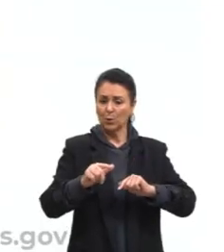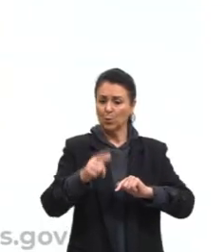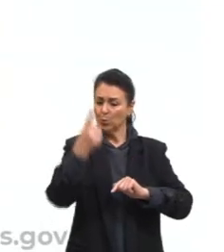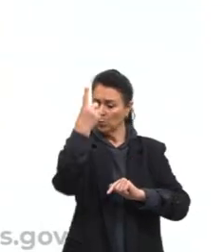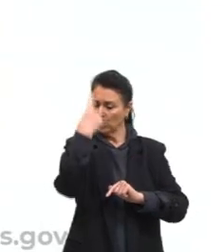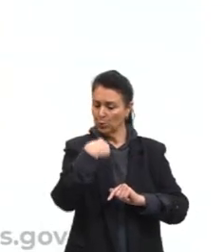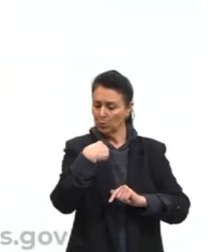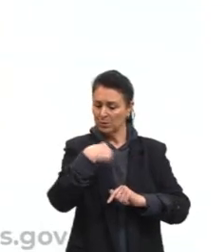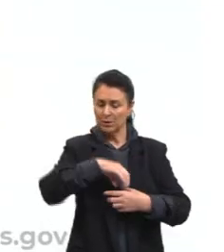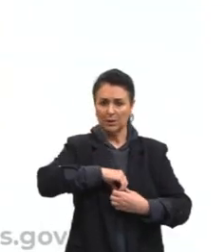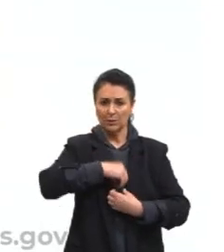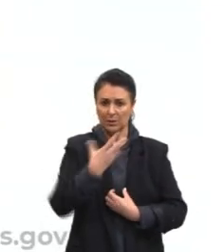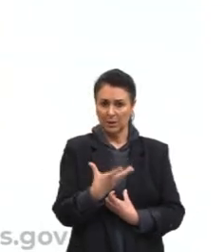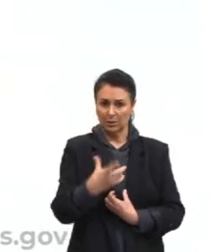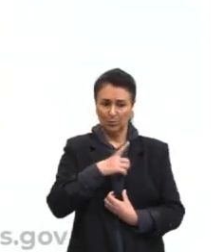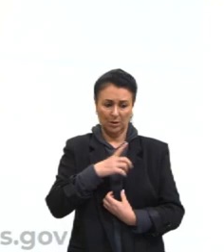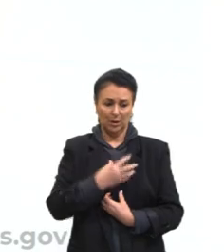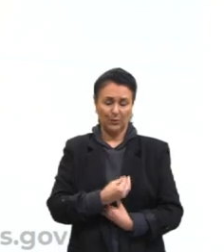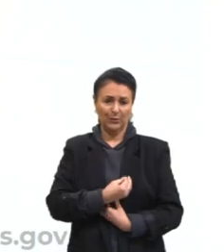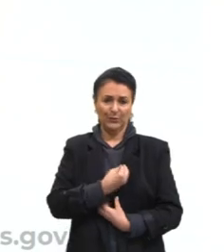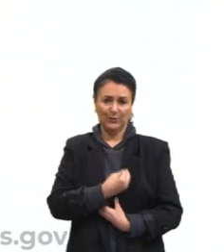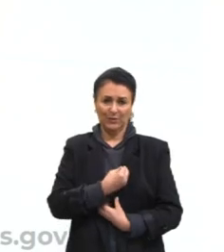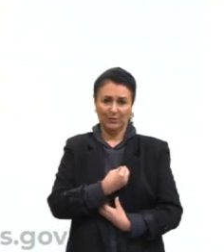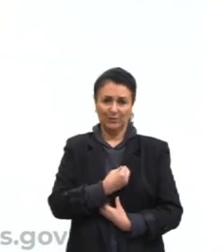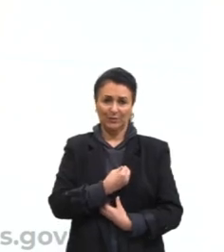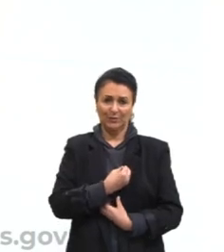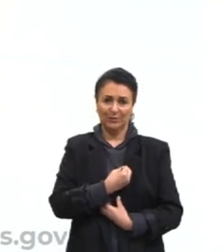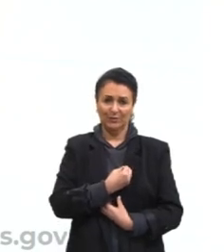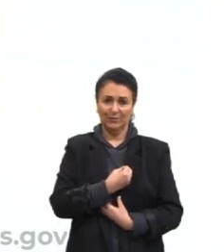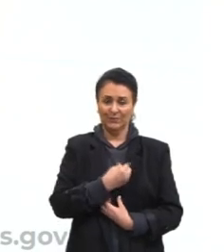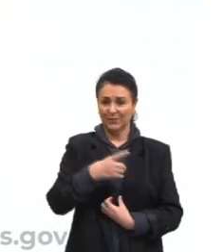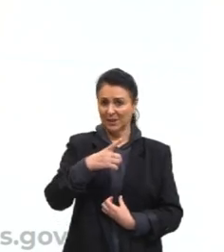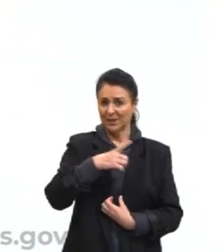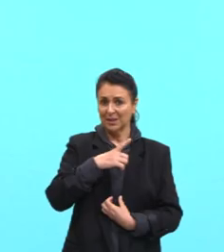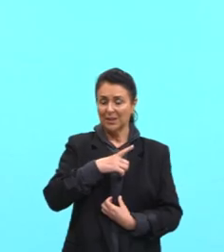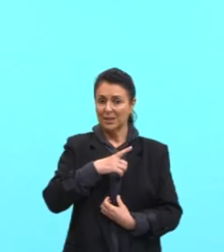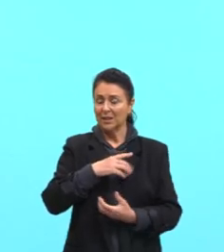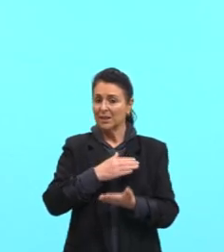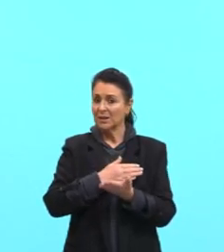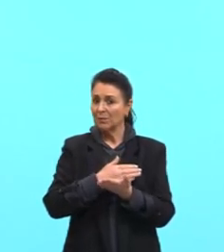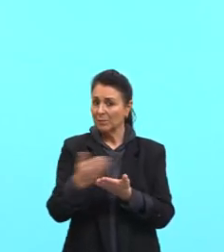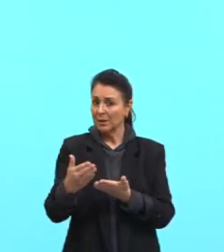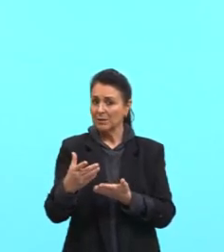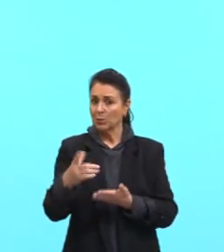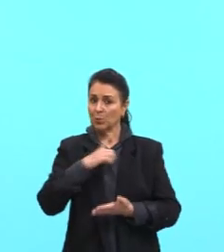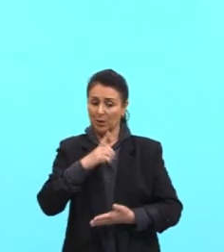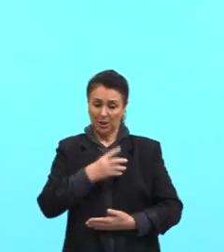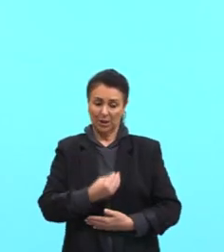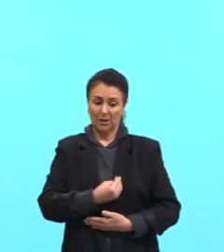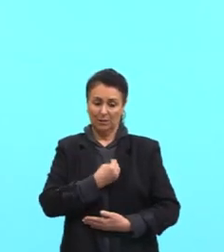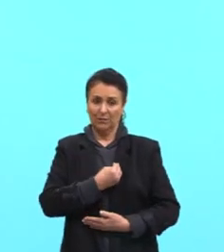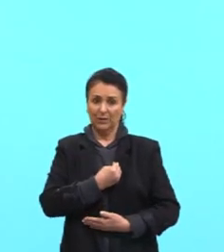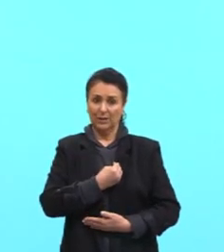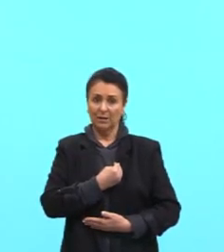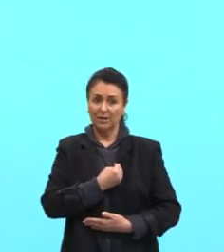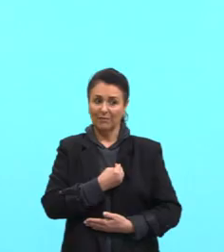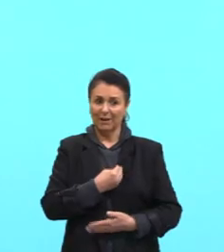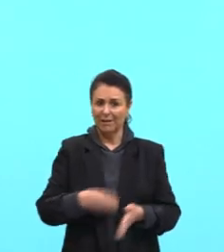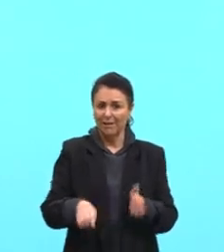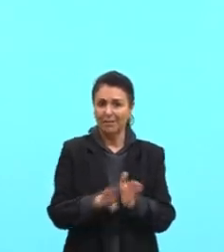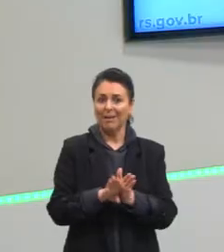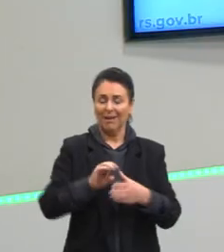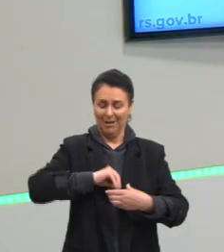as existência e Essência né está o será sua existência e a partir da existência nós chegamos na sua